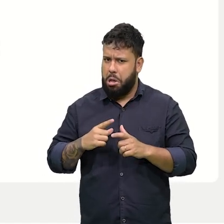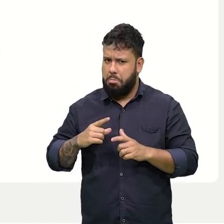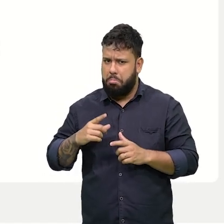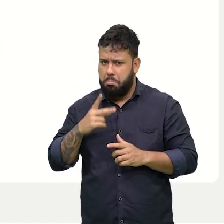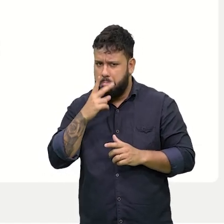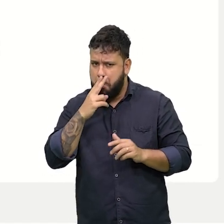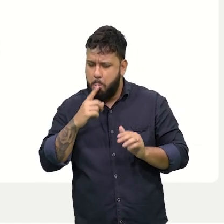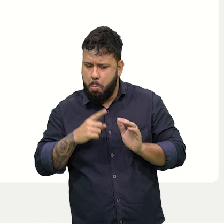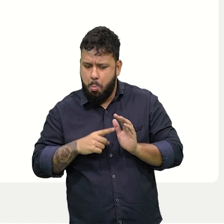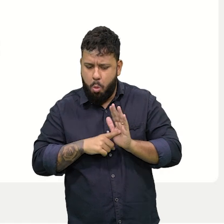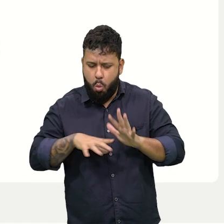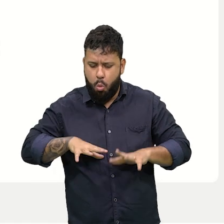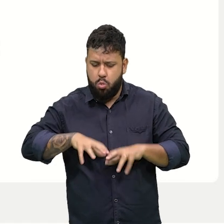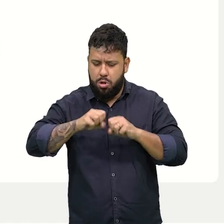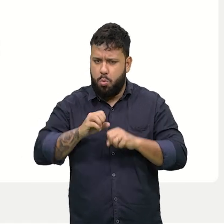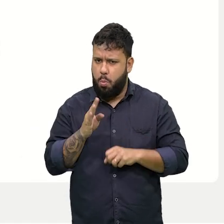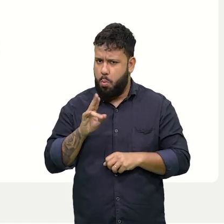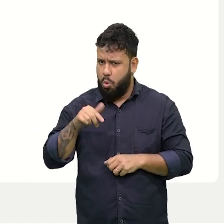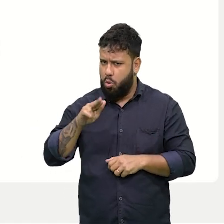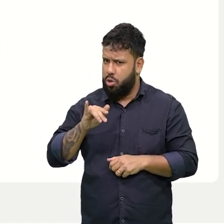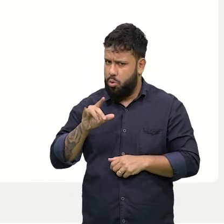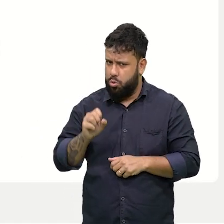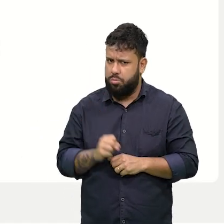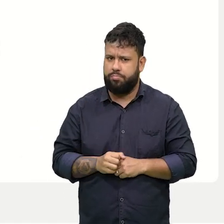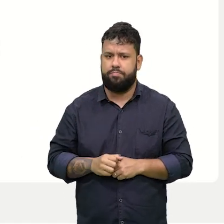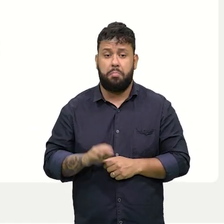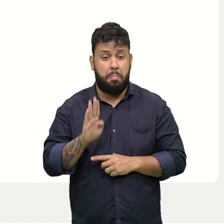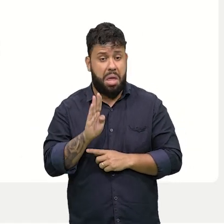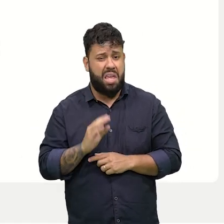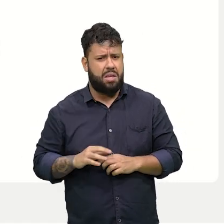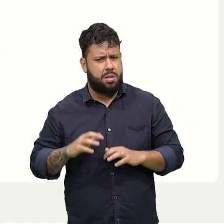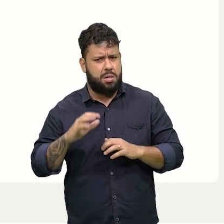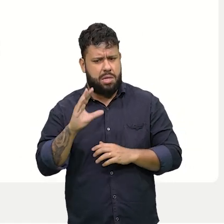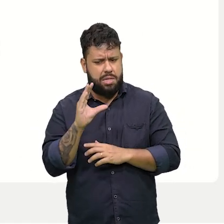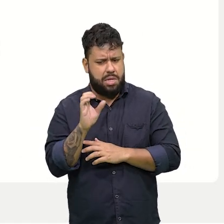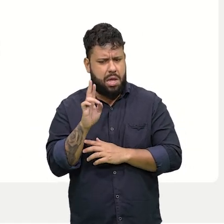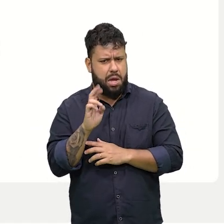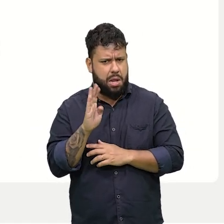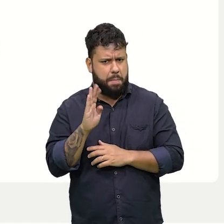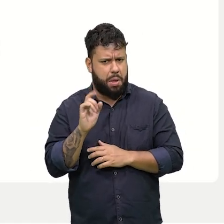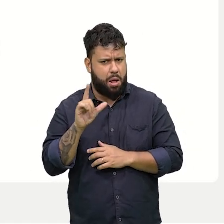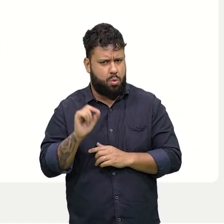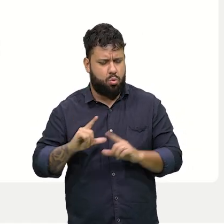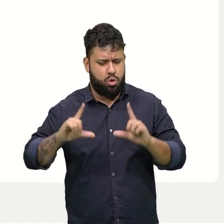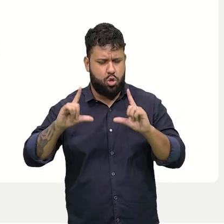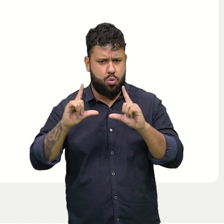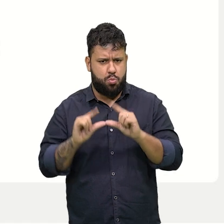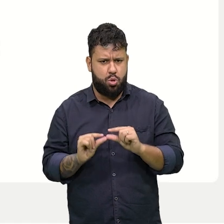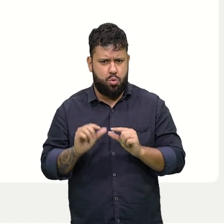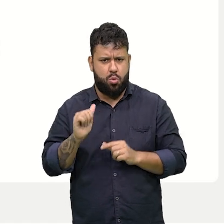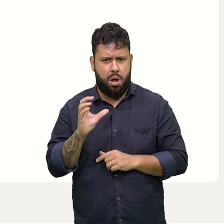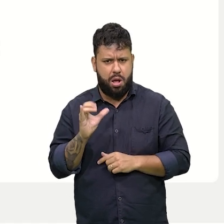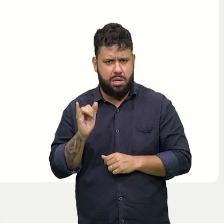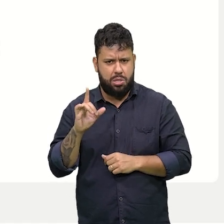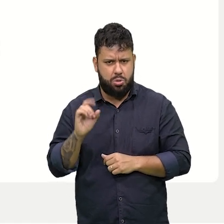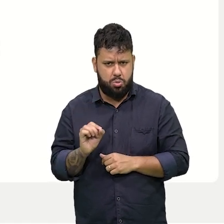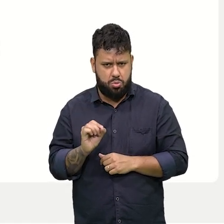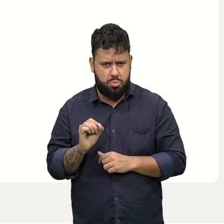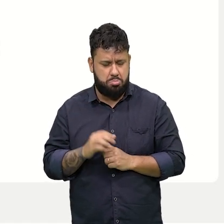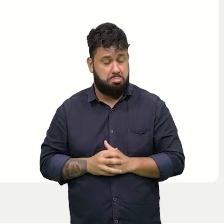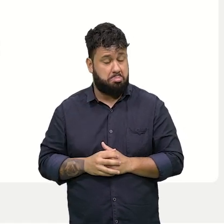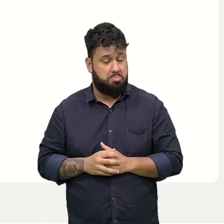bronquíolos. Será? Letra B, foi o cerebelo que reduziu a formação do ácido carbônico